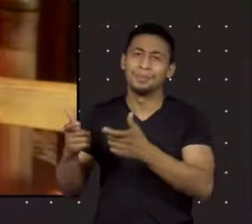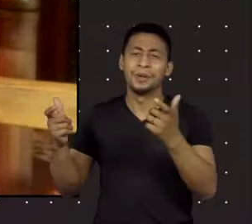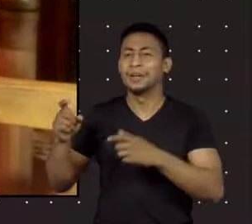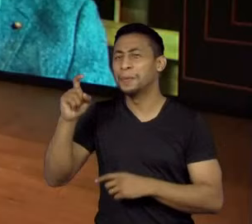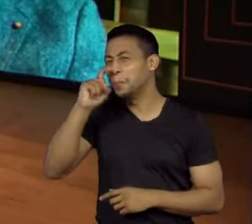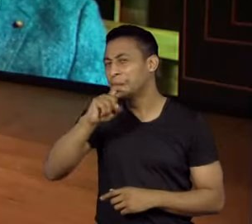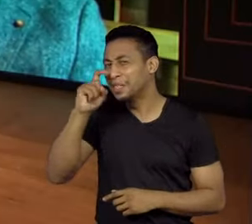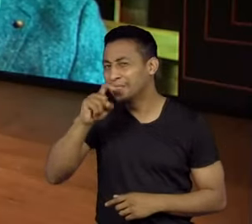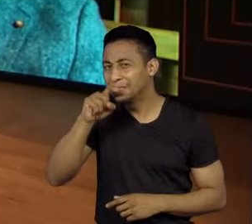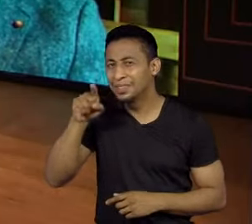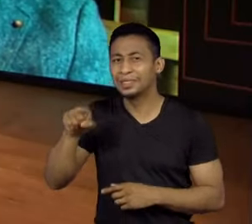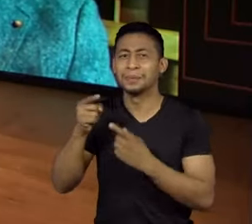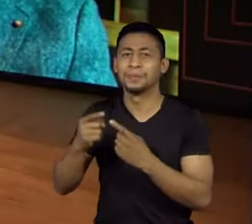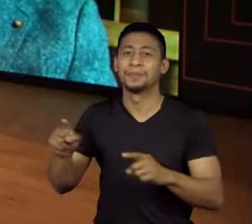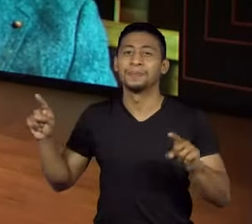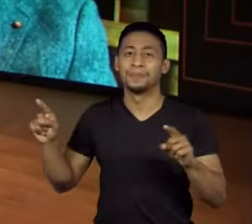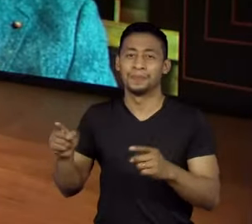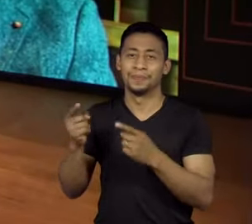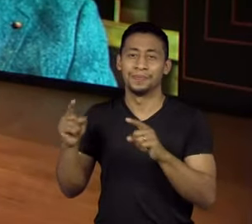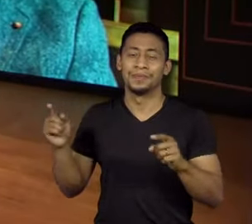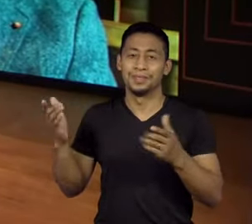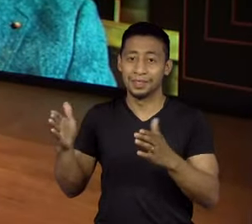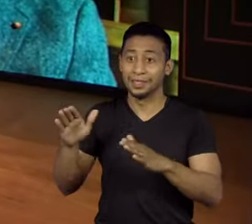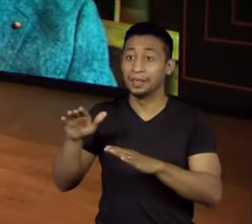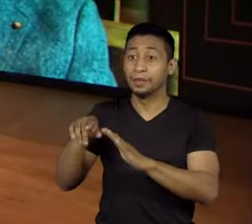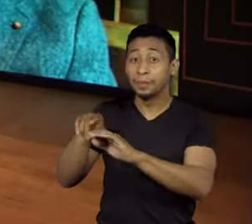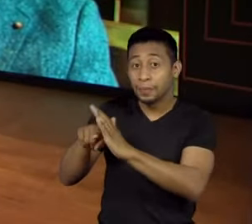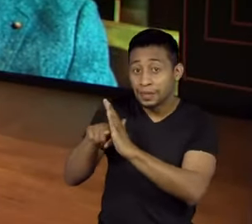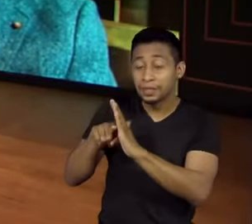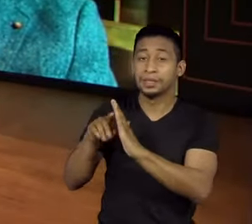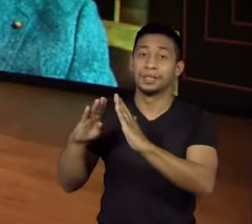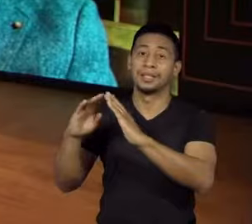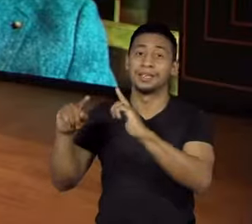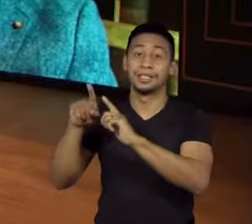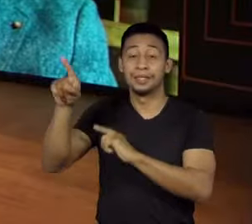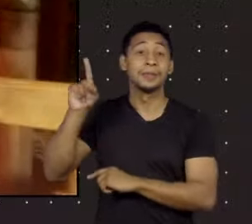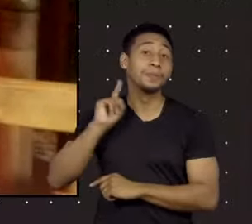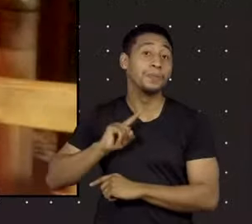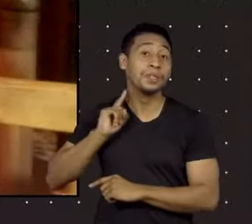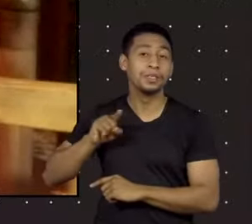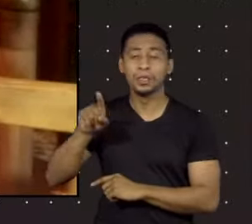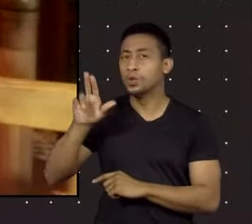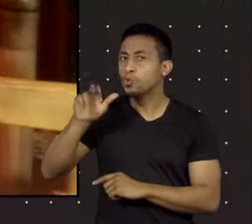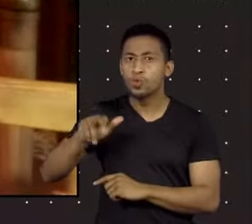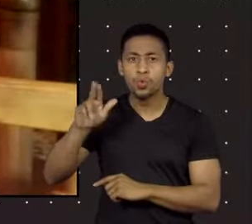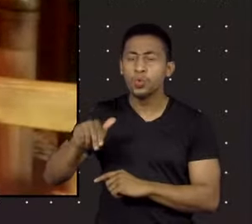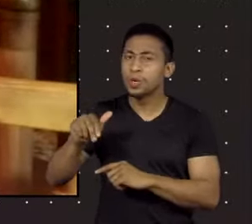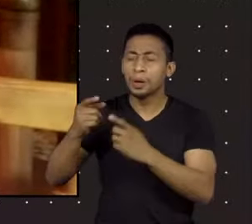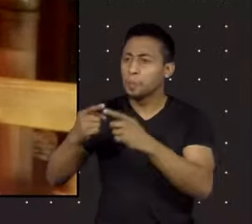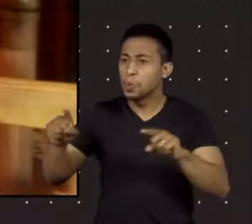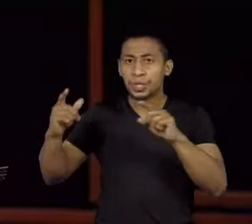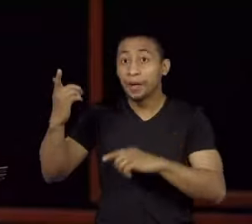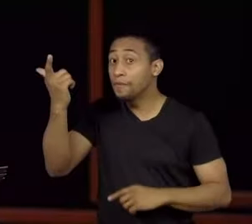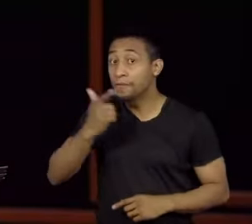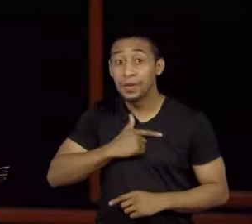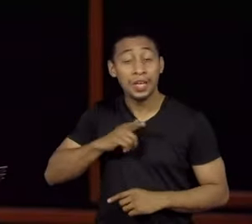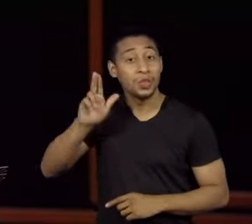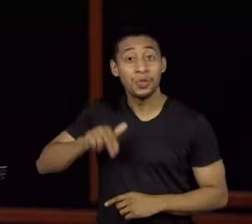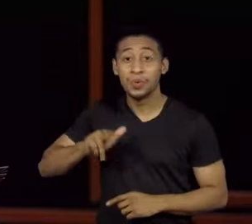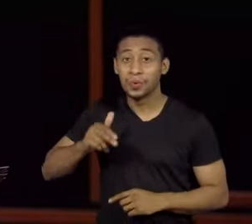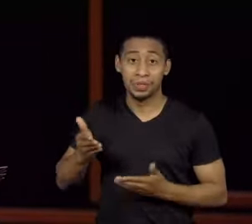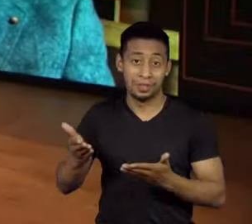não existia, que eles teriam feito pesquisas em todas as igrejas de Minas Gerais, nunca encontraram uma nota musical feita na região, e não tinha